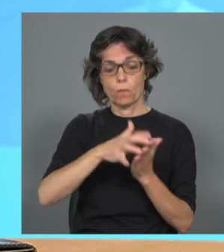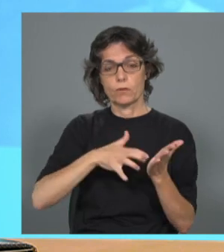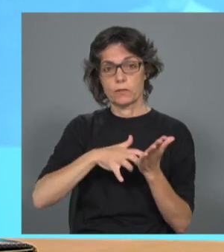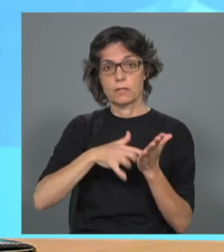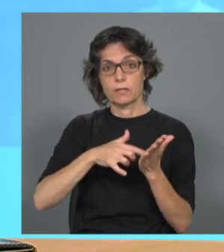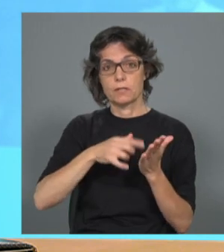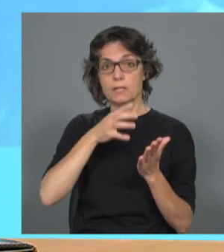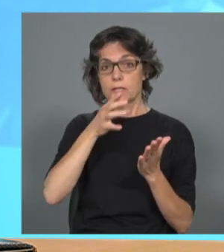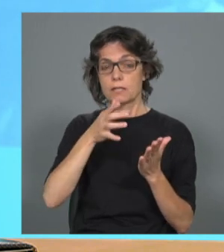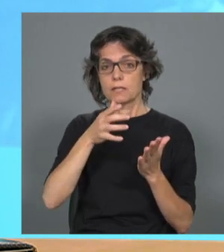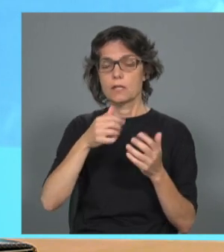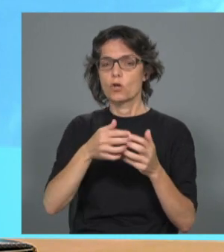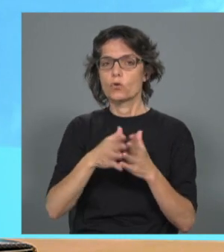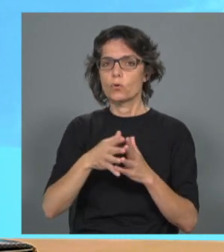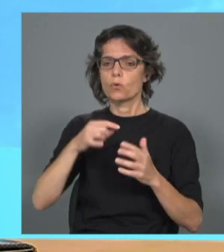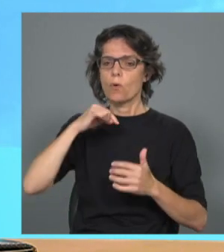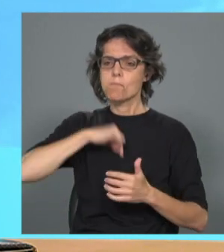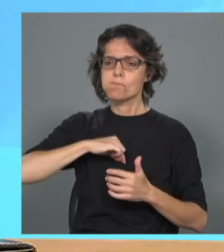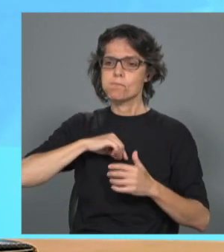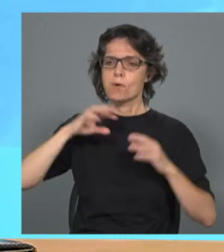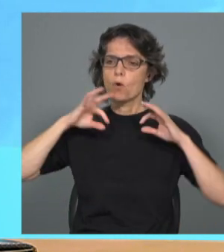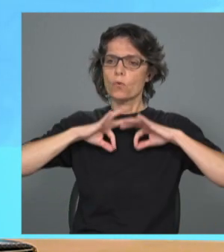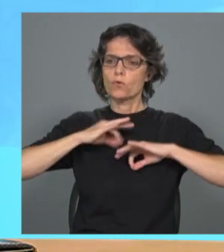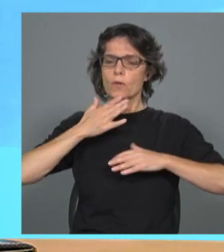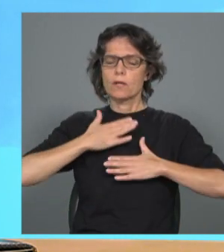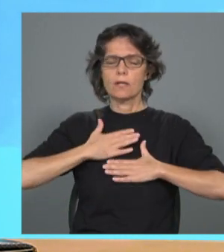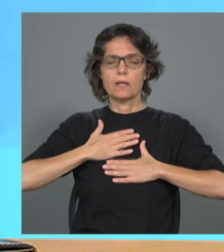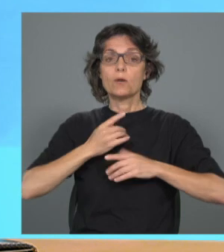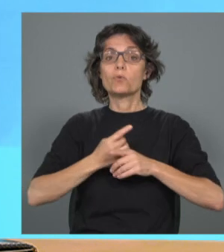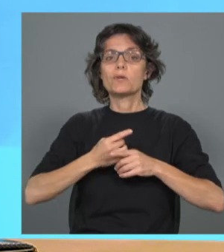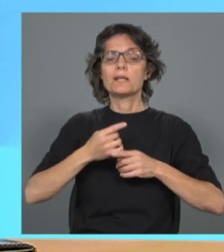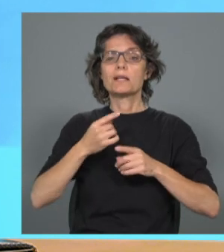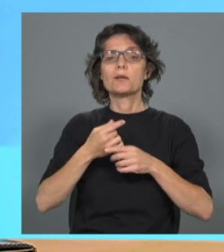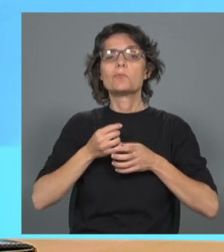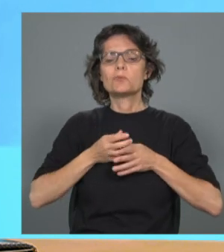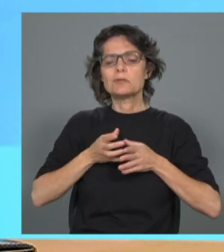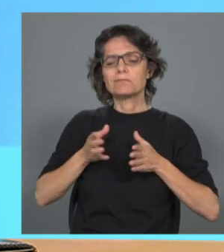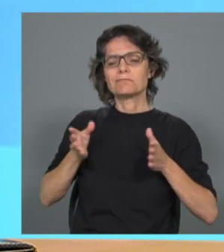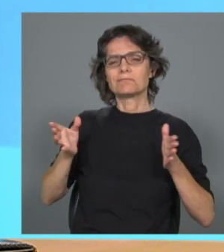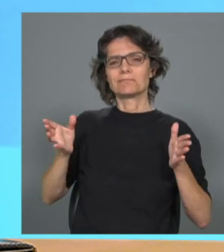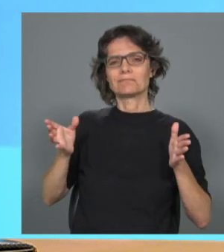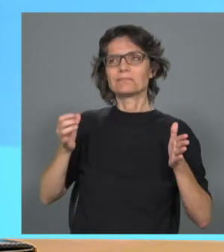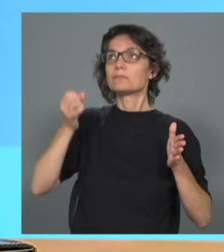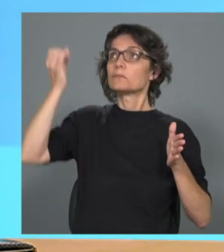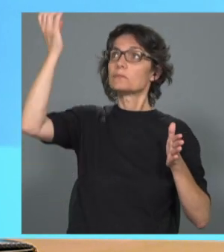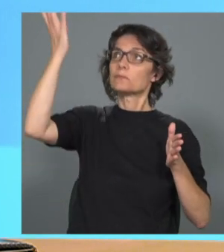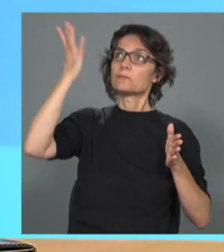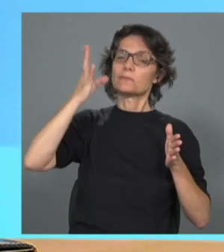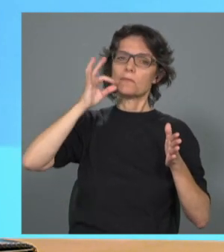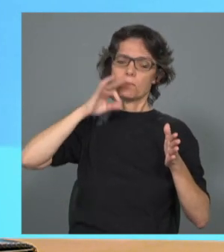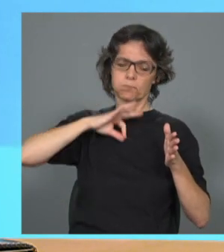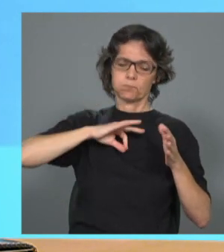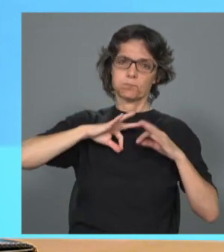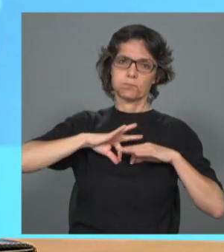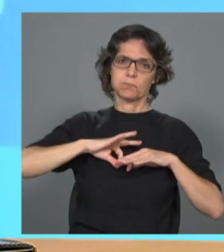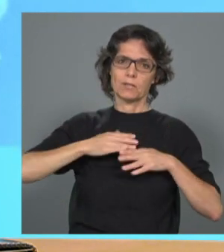cheios do Espírito Santo, porque todos se deixaram conduzir por esta força do alto, por esta força de Deus. Mas eu ainda